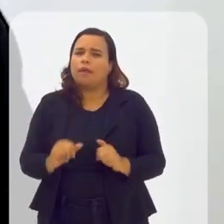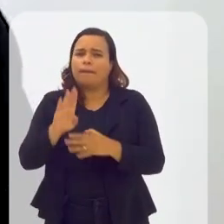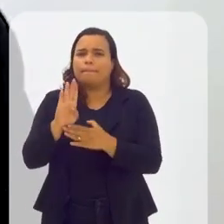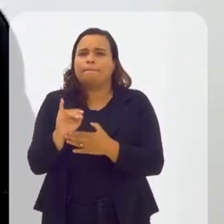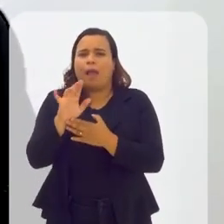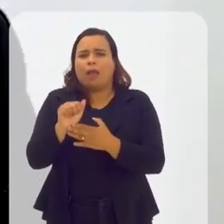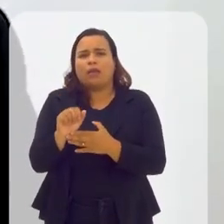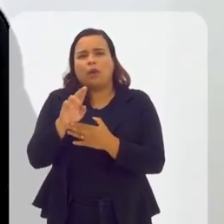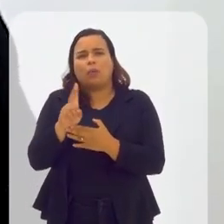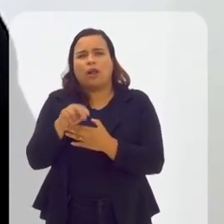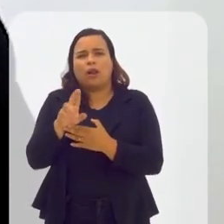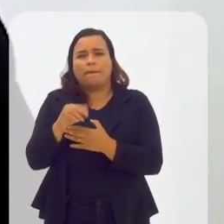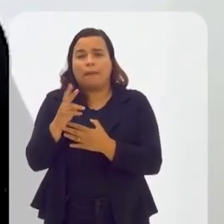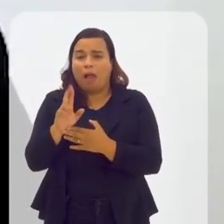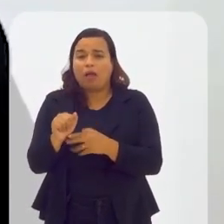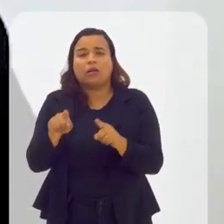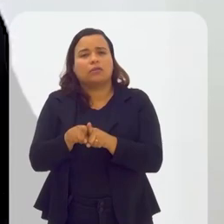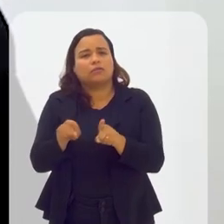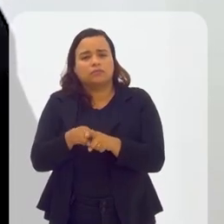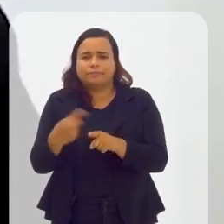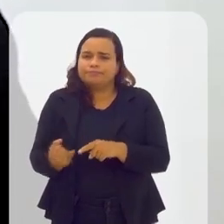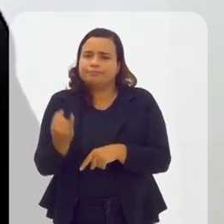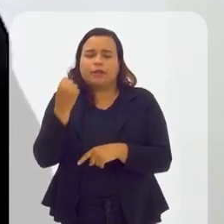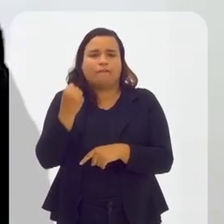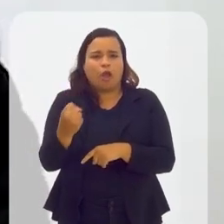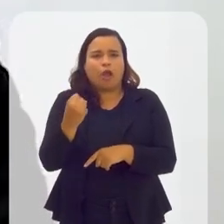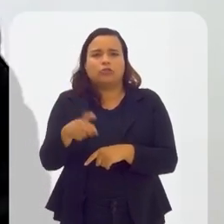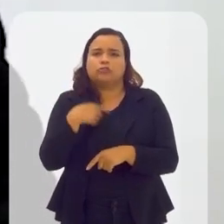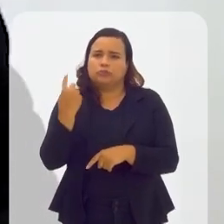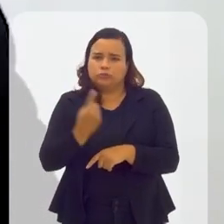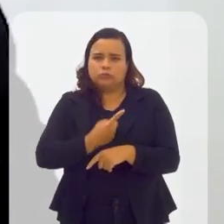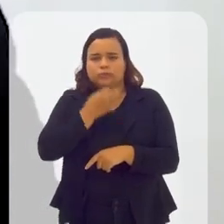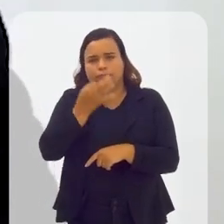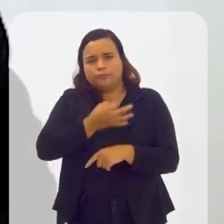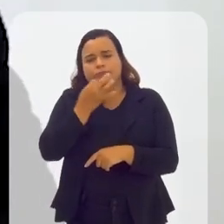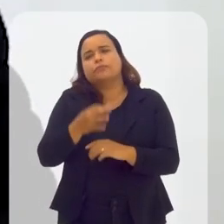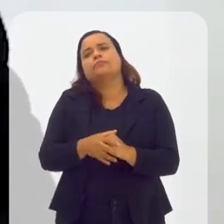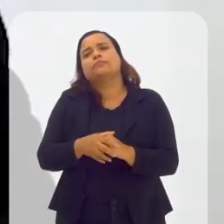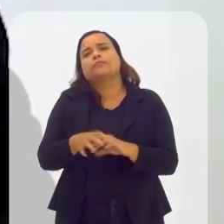Baía de Guanabara, muito importante para nós.